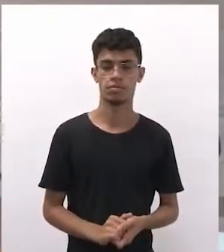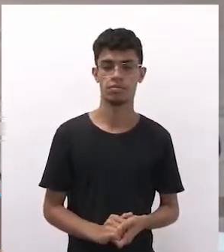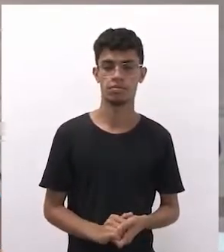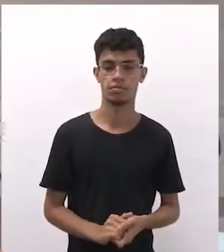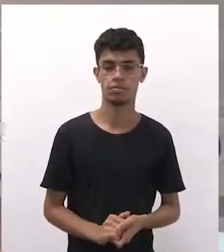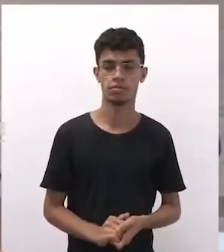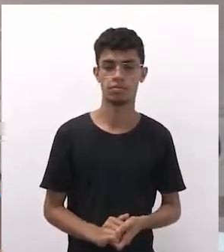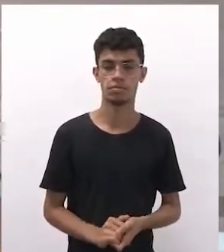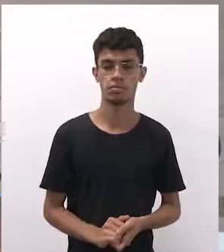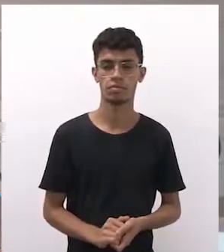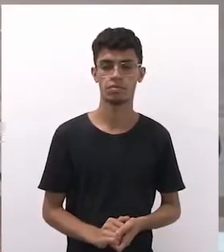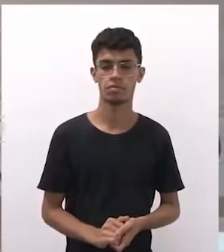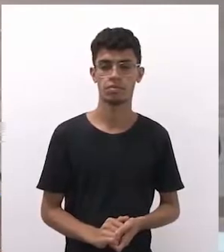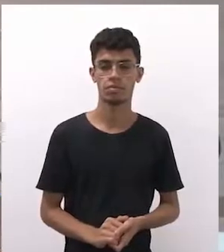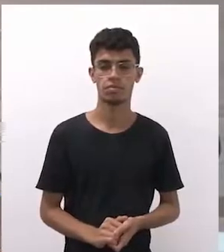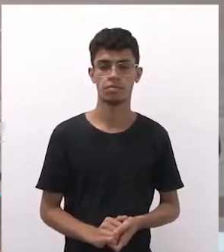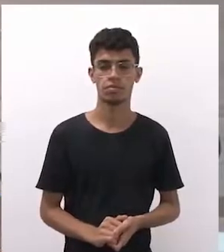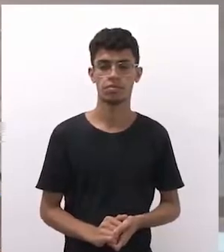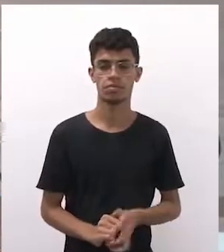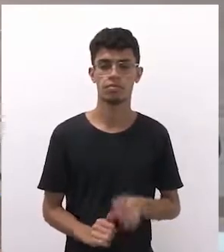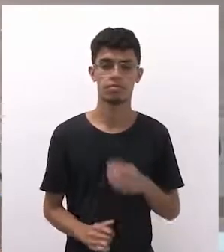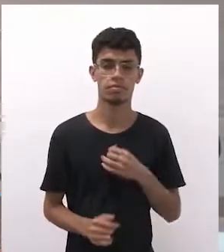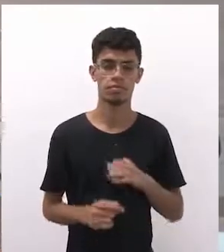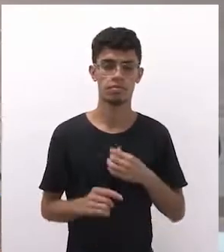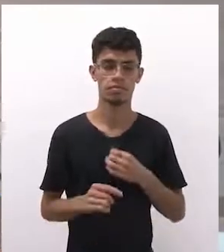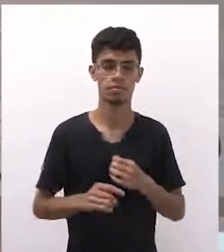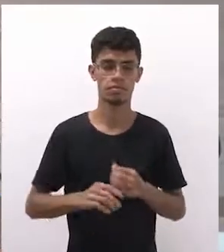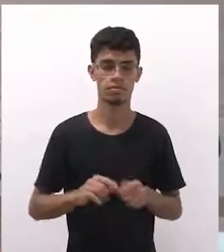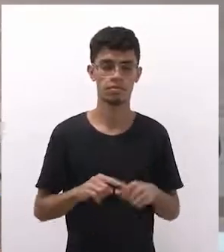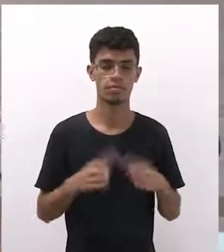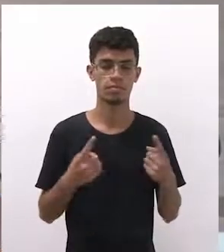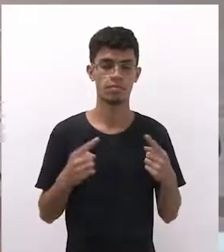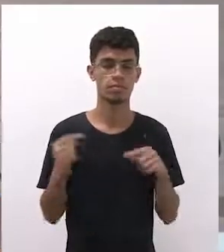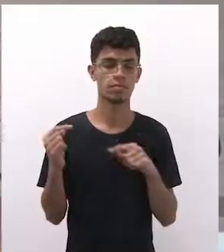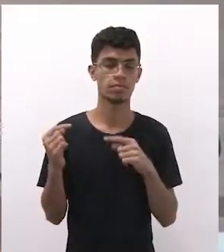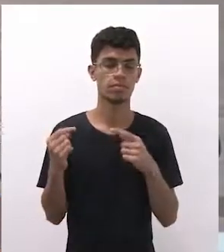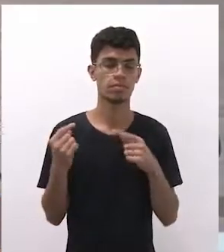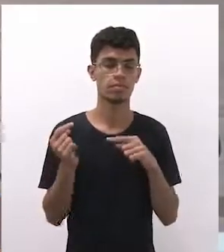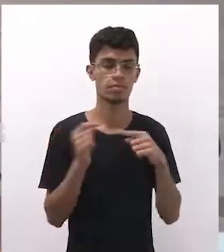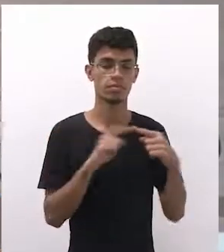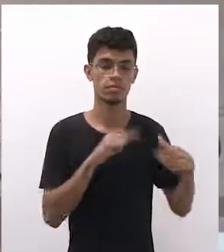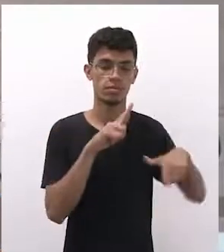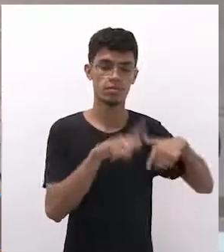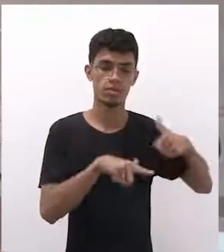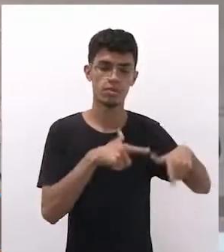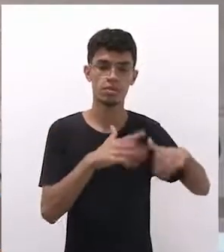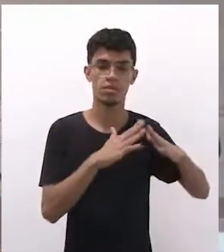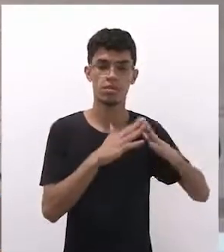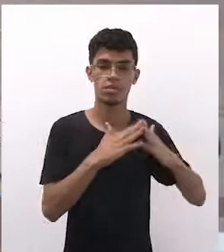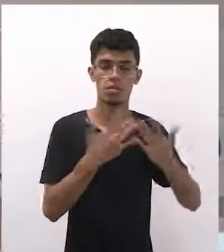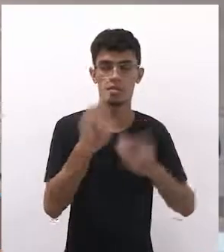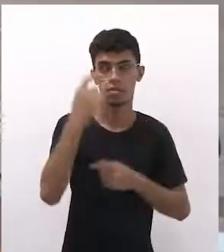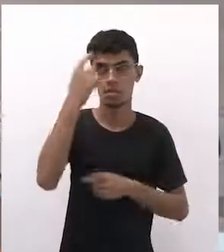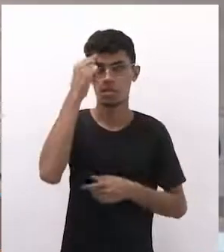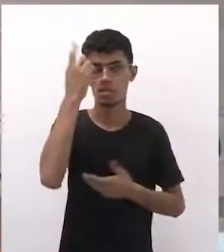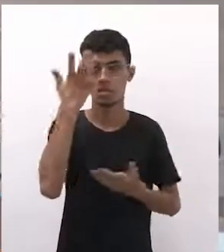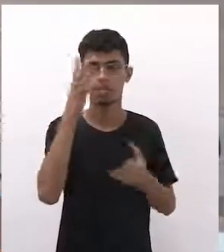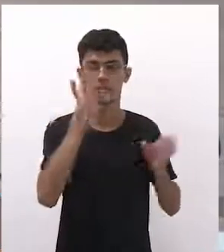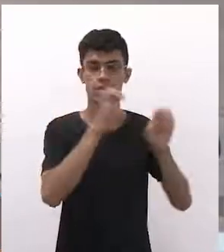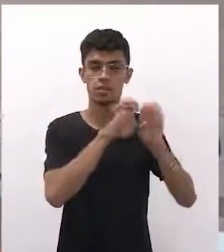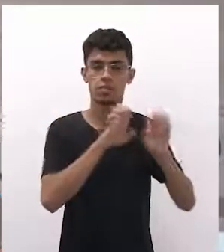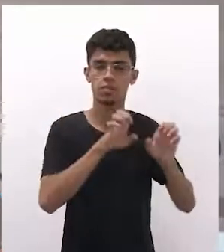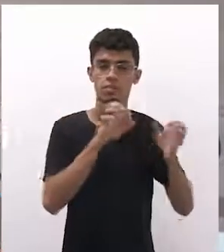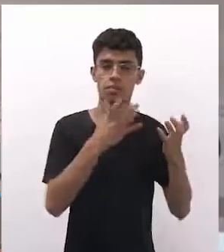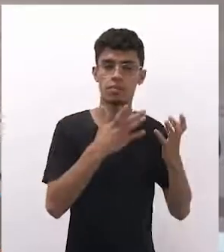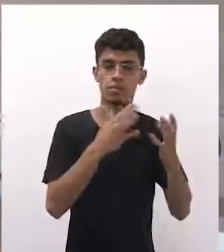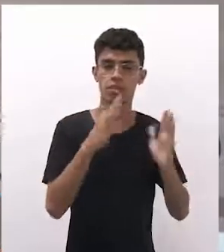claro, a gente sempre se toma como régua, mas a questão do trabalho doméstico a gente tem que pensar em termos estruturais e